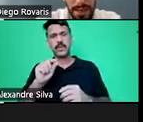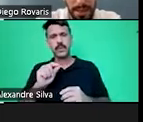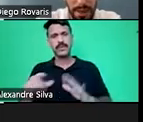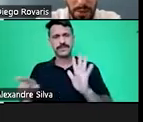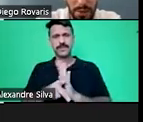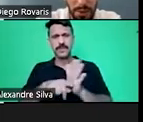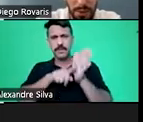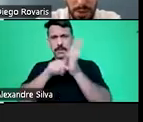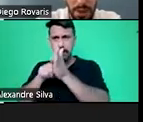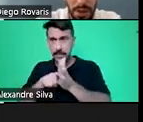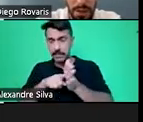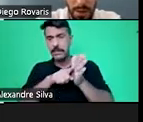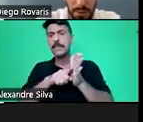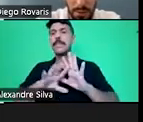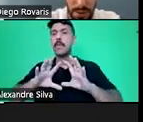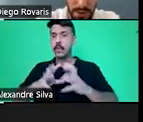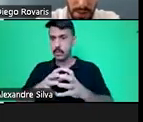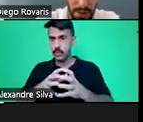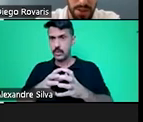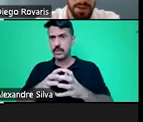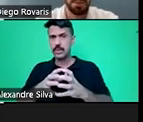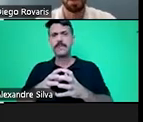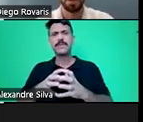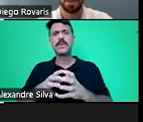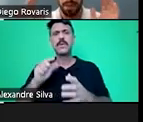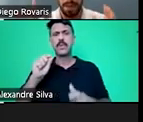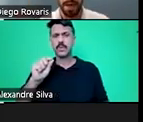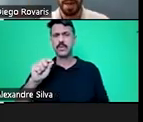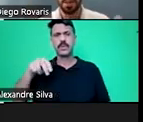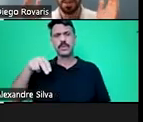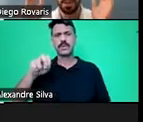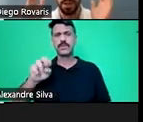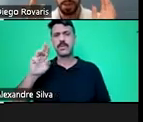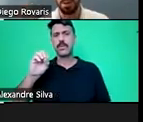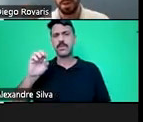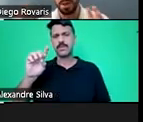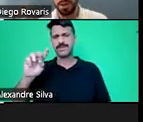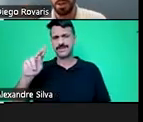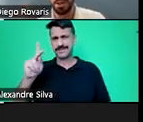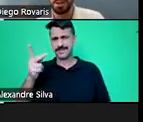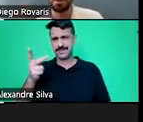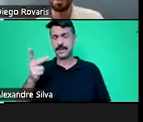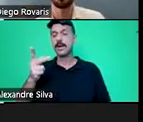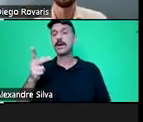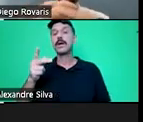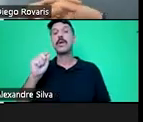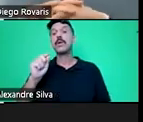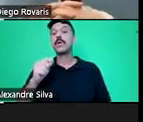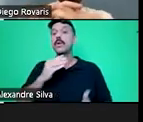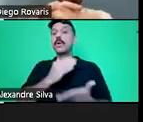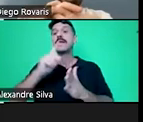conseguiu caracterizar um grupo de late onset ADHD, ou seja, um TDAH de trajetória de início